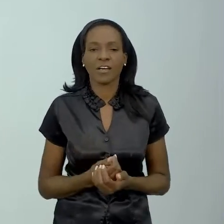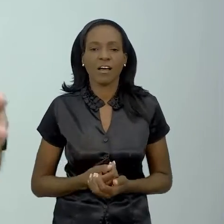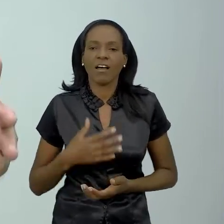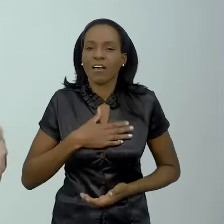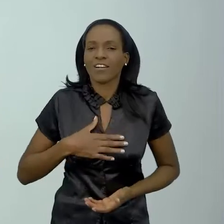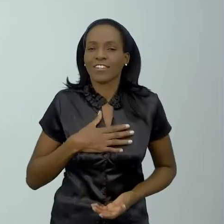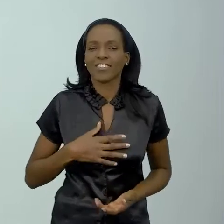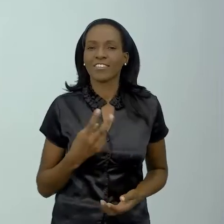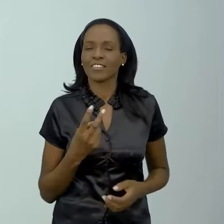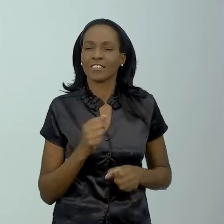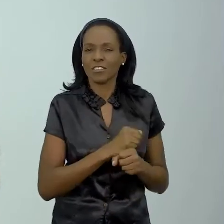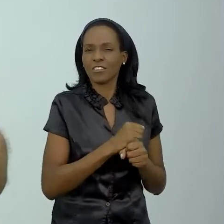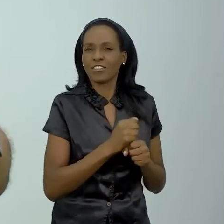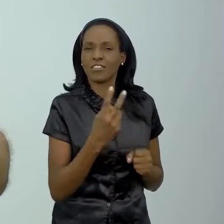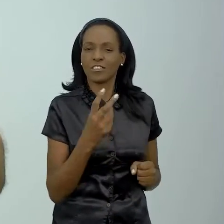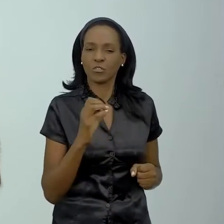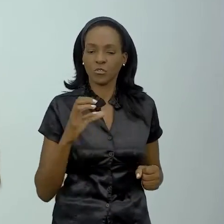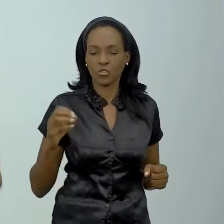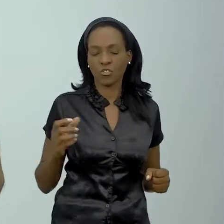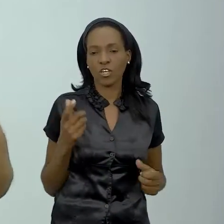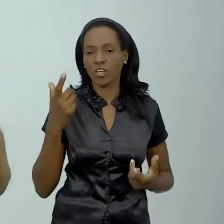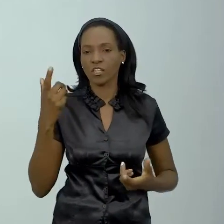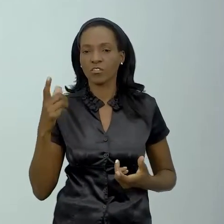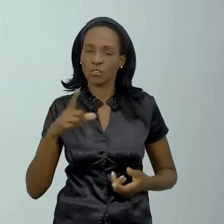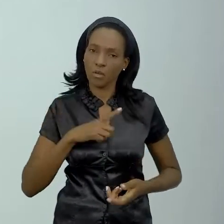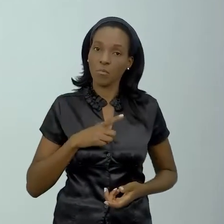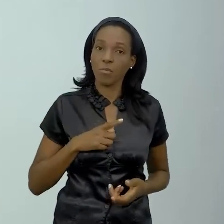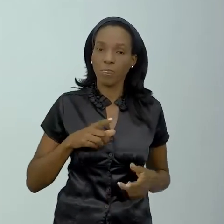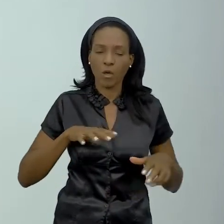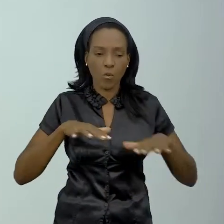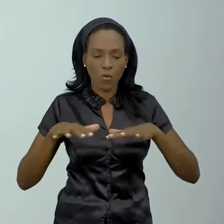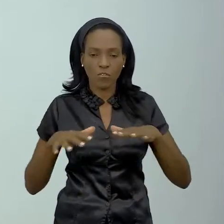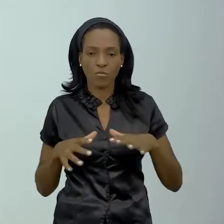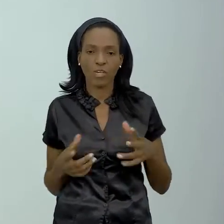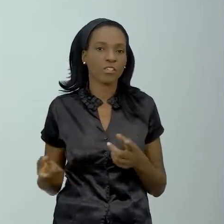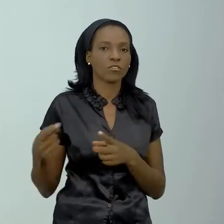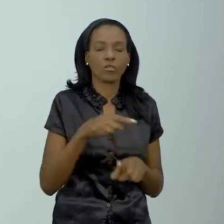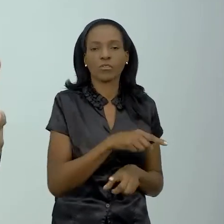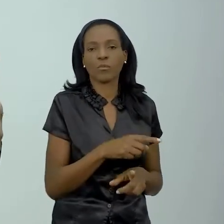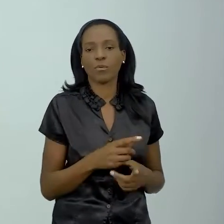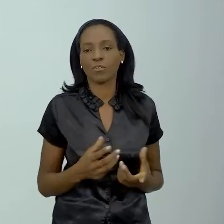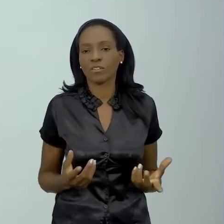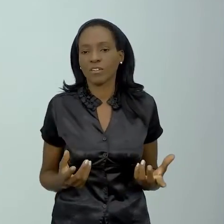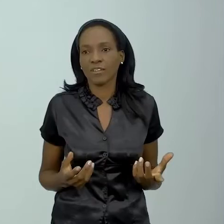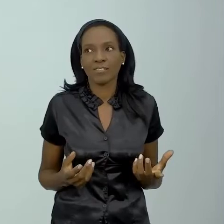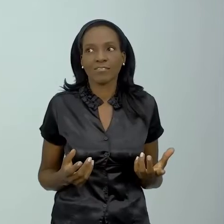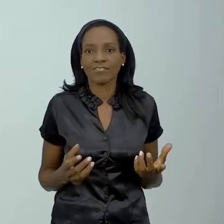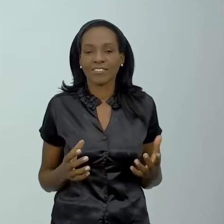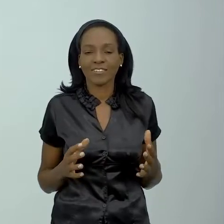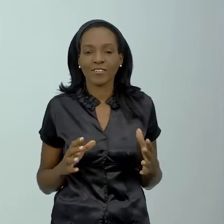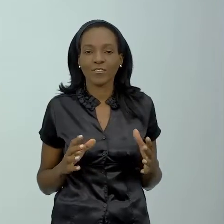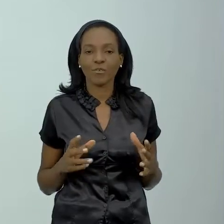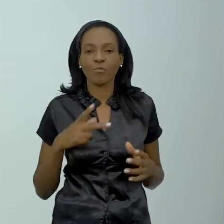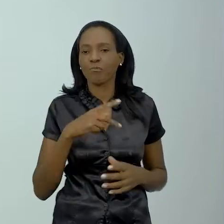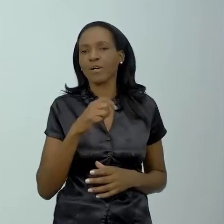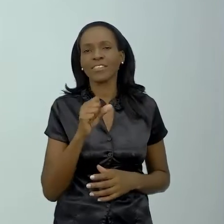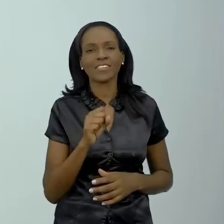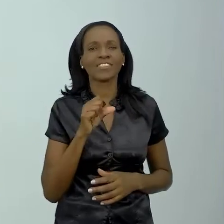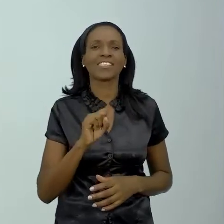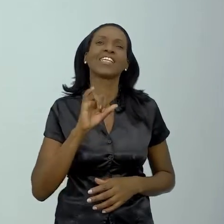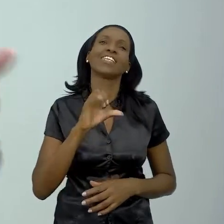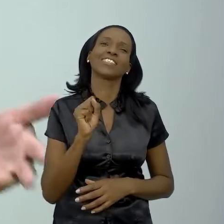200, 300 anos para ter outro movimento que se contrapôs. Então, chegou lá o classicismo no